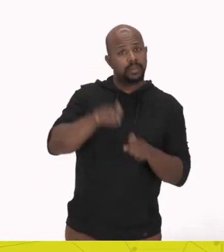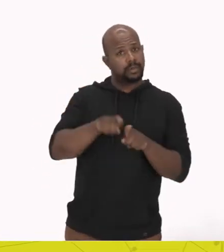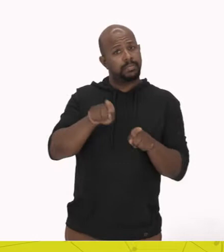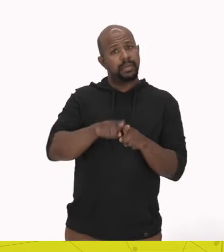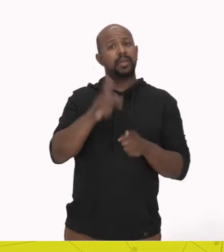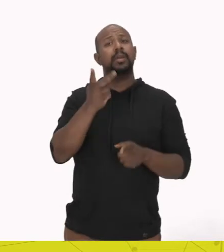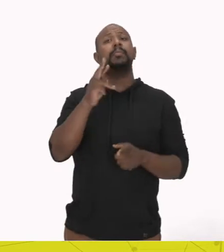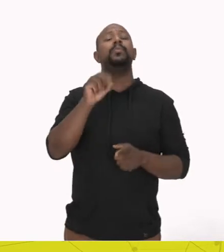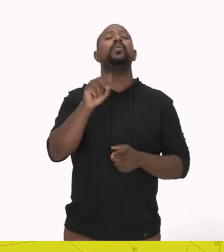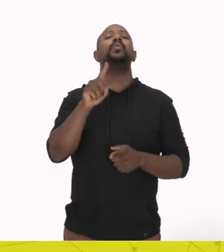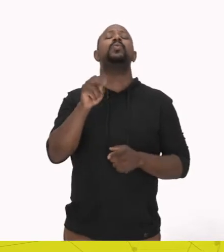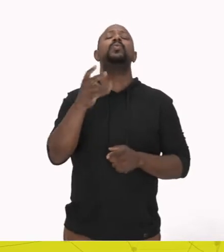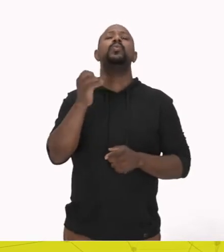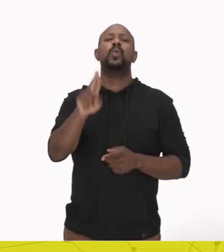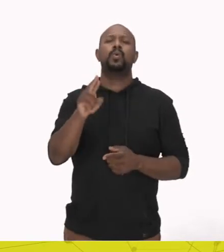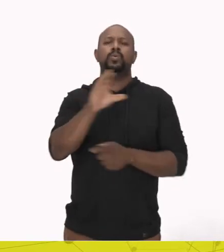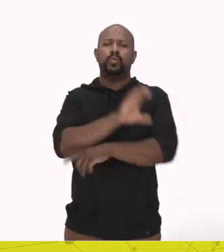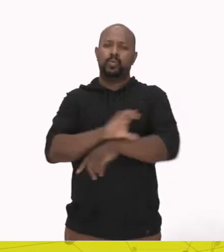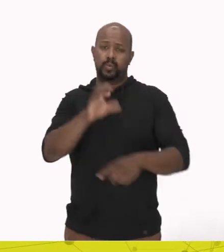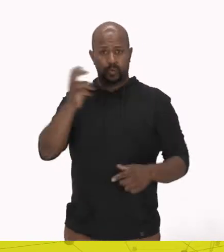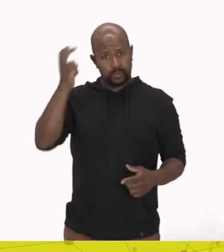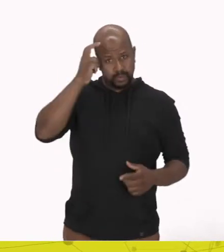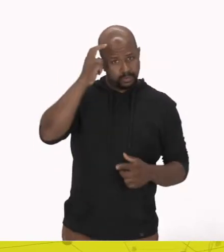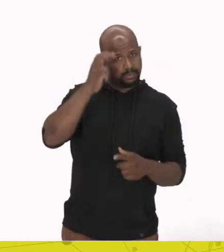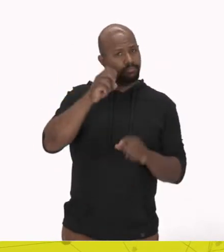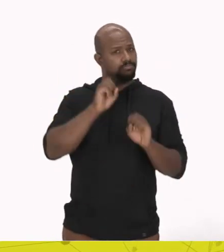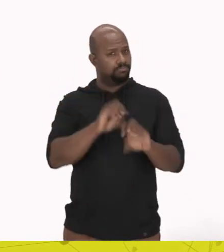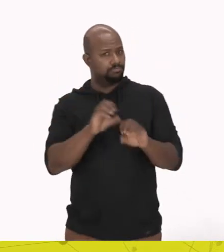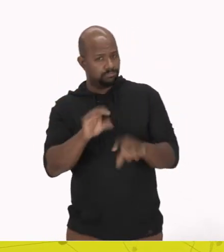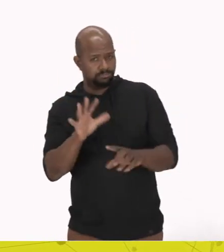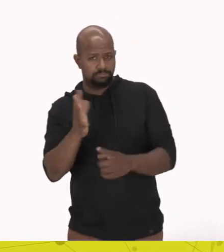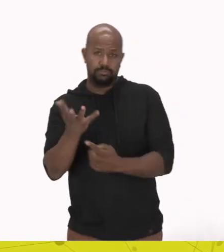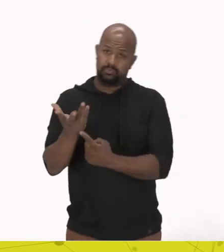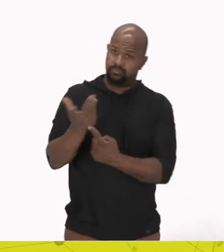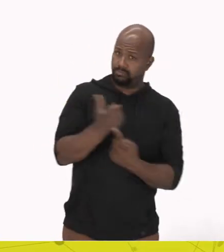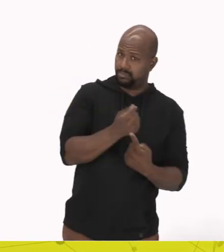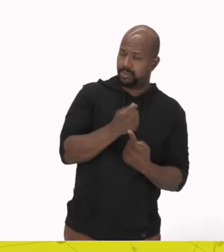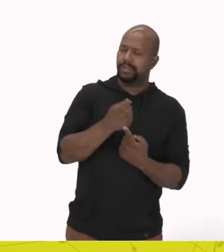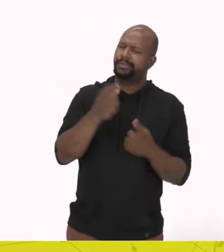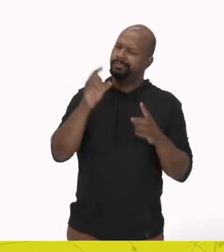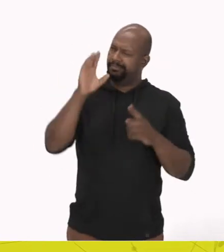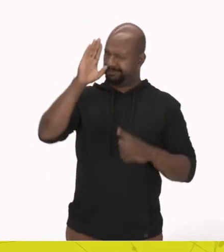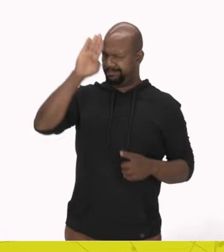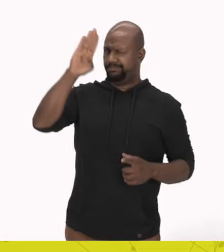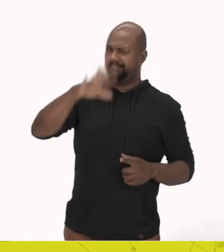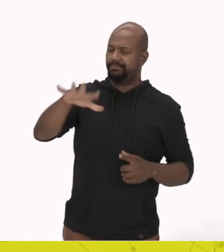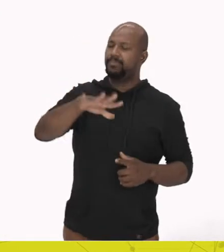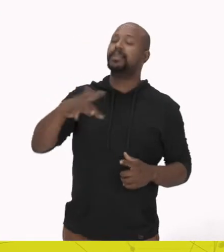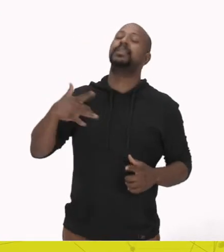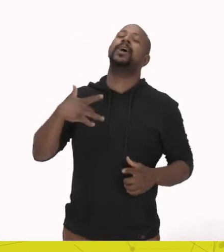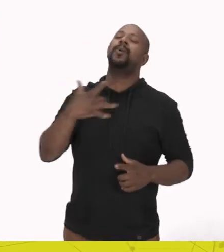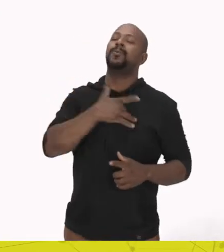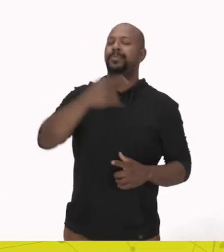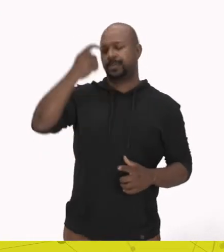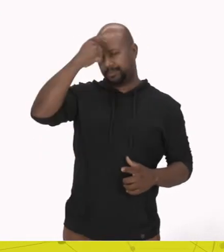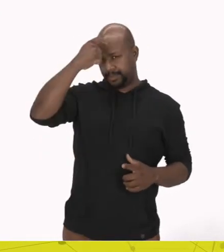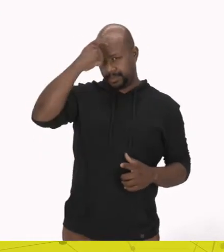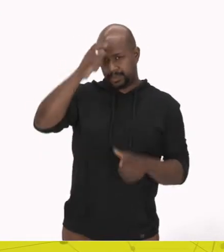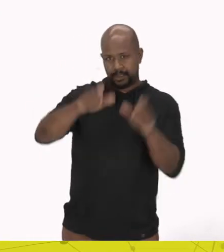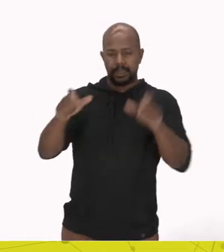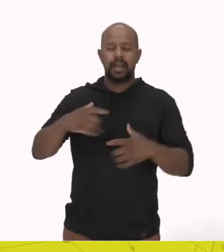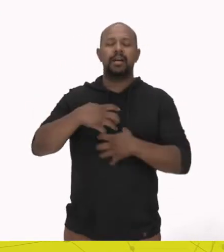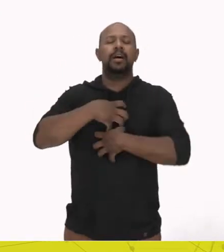consultor e produtor de cultura, educação, arte e, especialmente,